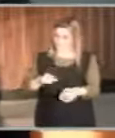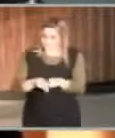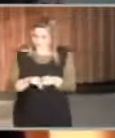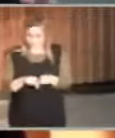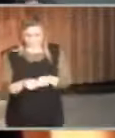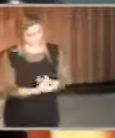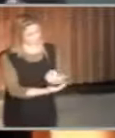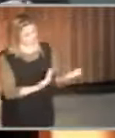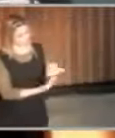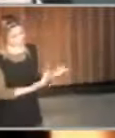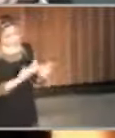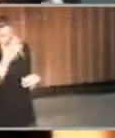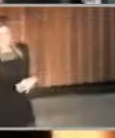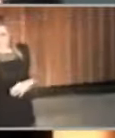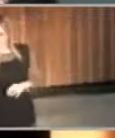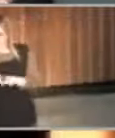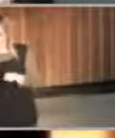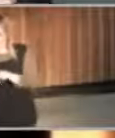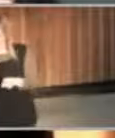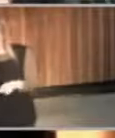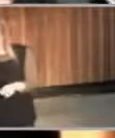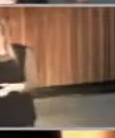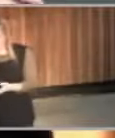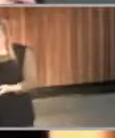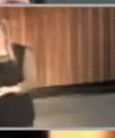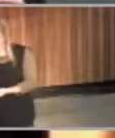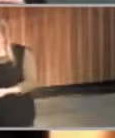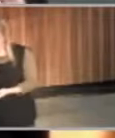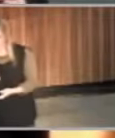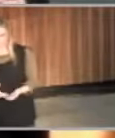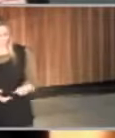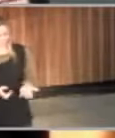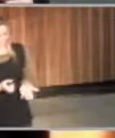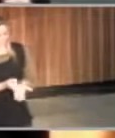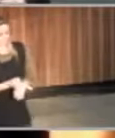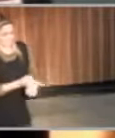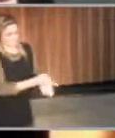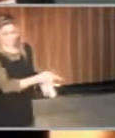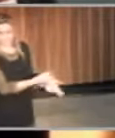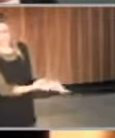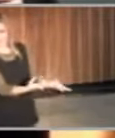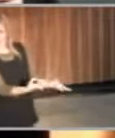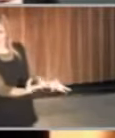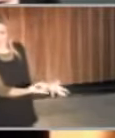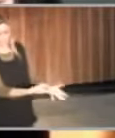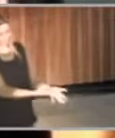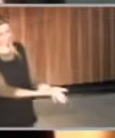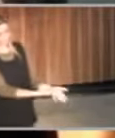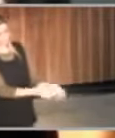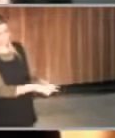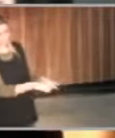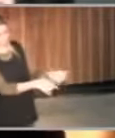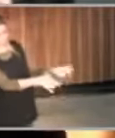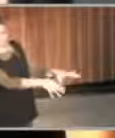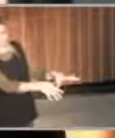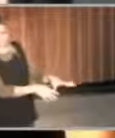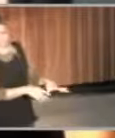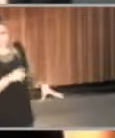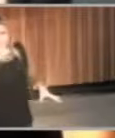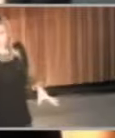de um vício de possessão de qualquer coisa é que não adianta a gente ficar falando muito